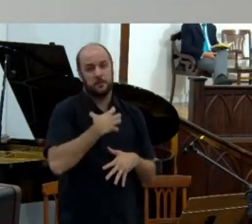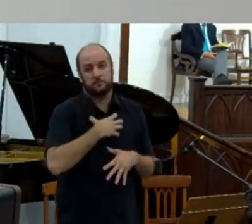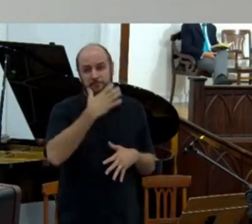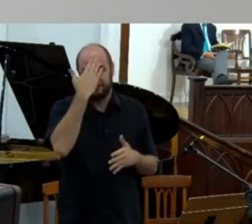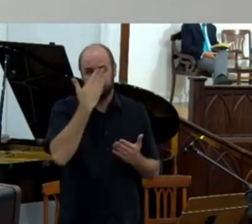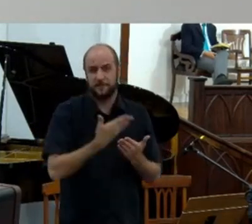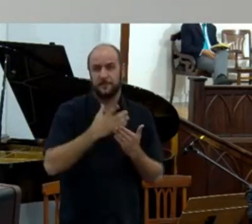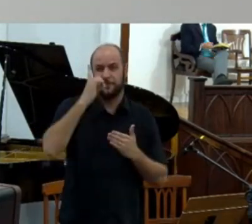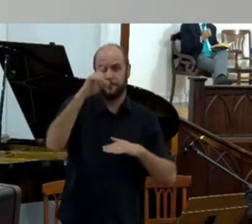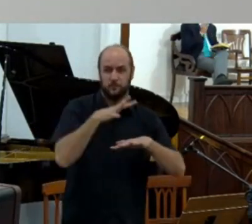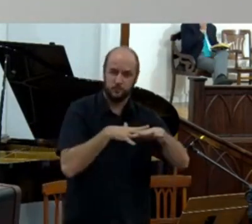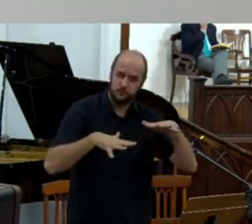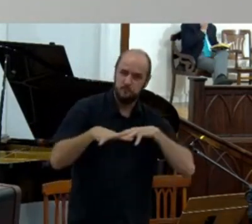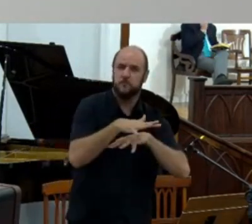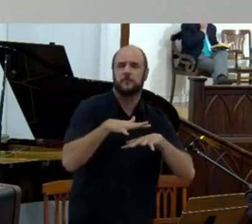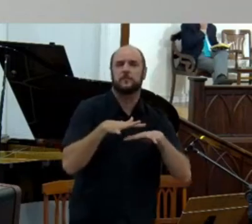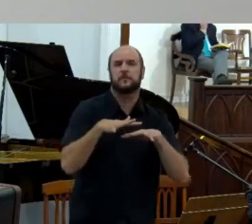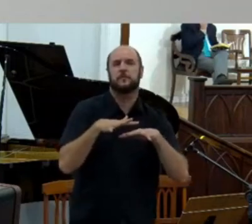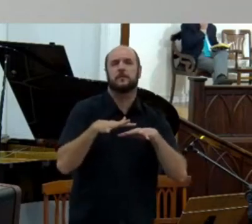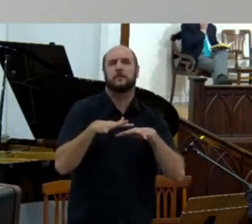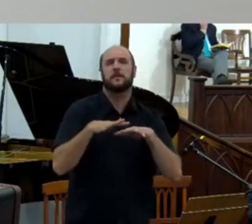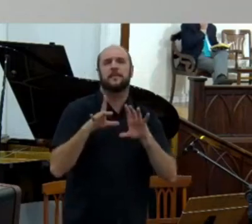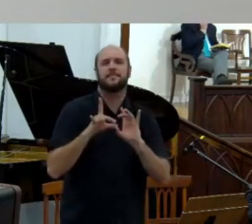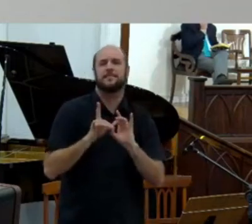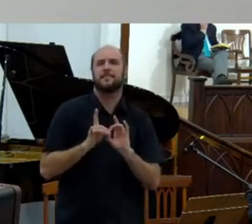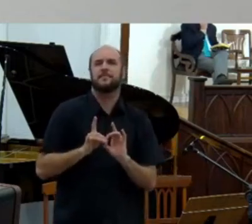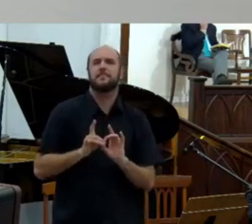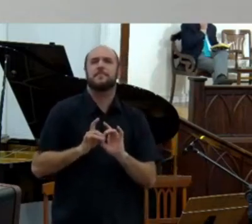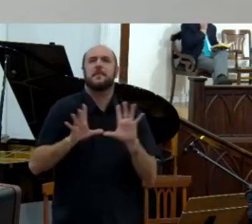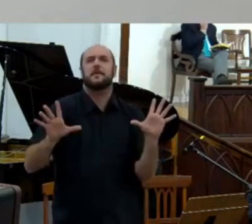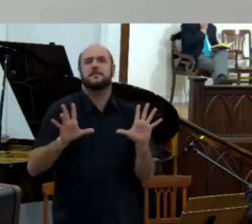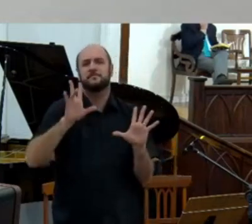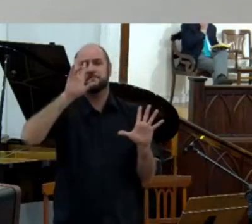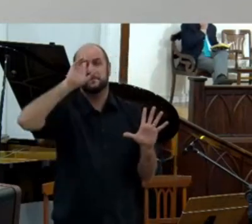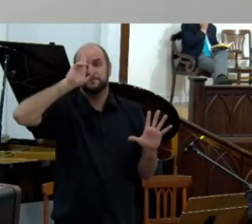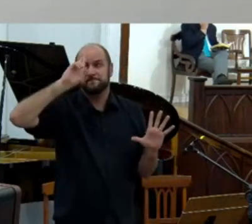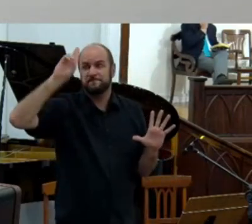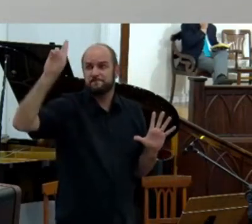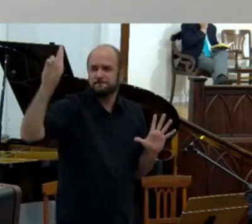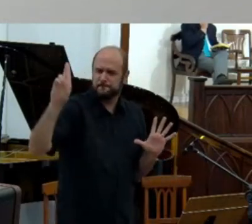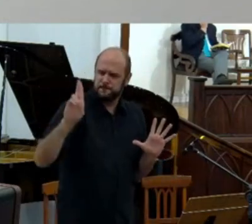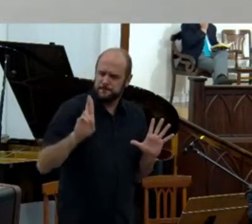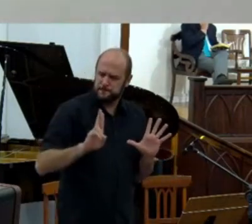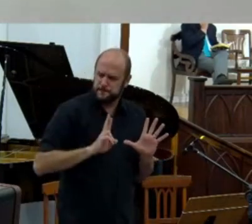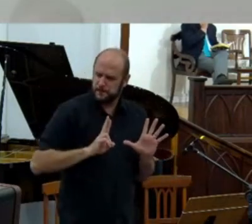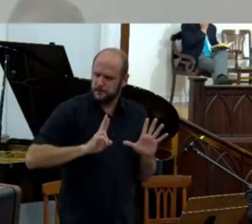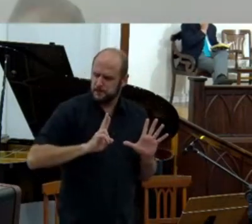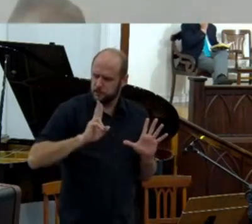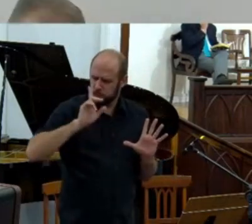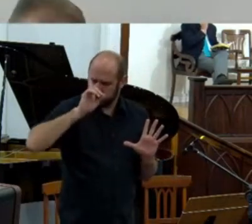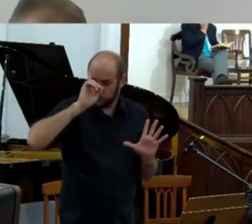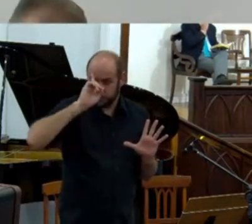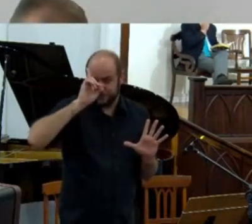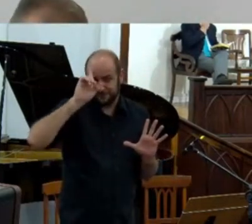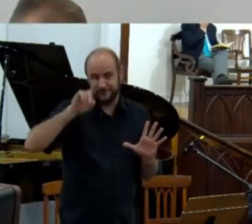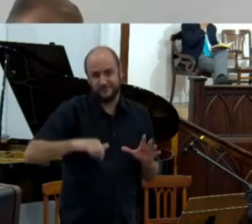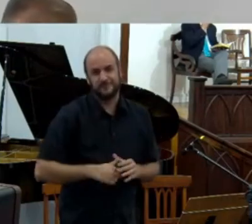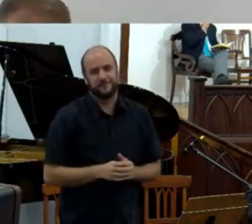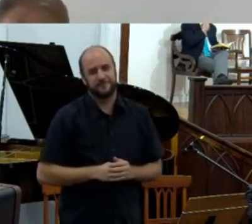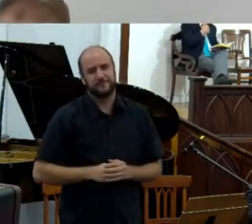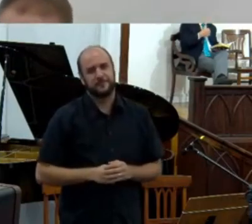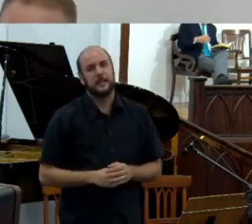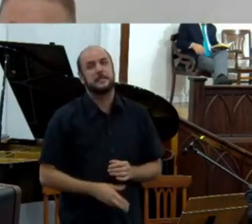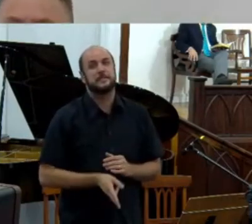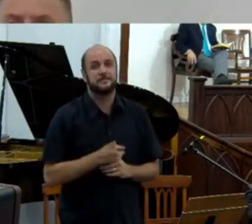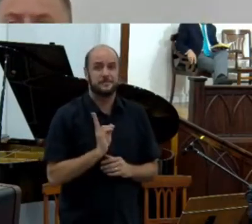na intervenção de Deus é permitir que o Senhor intervenha todos os dias em nossas vidas. Todas as